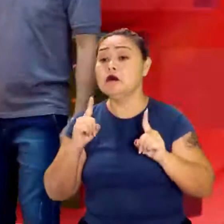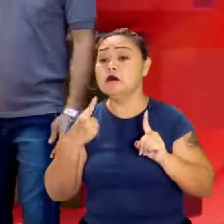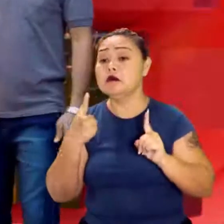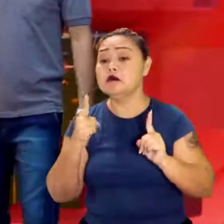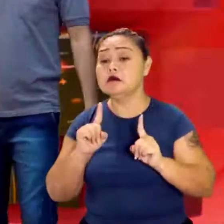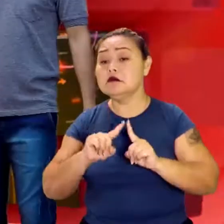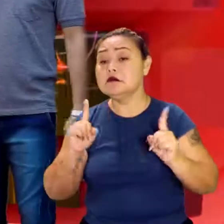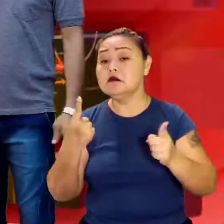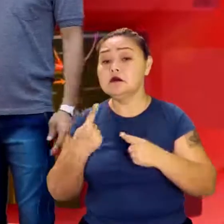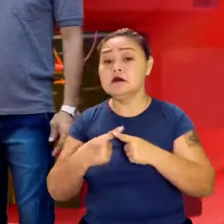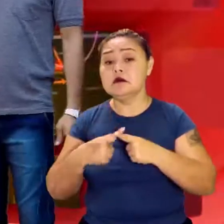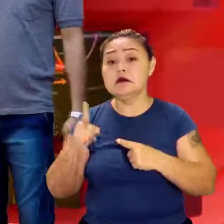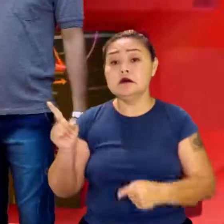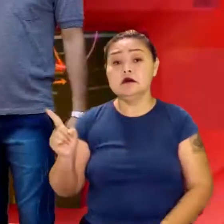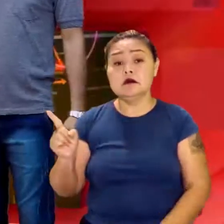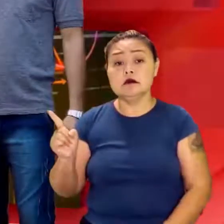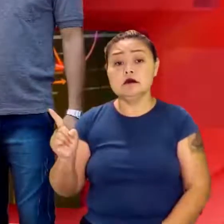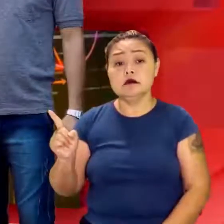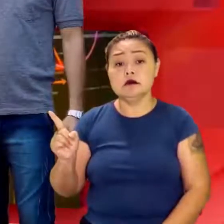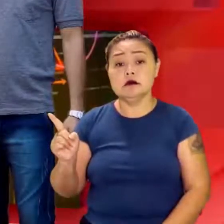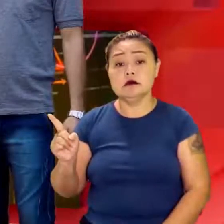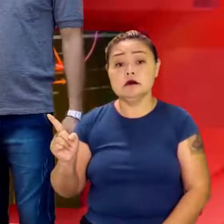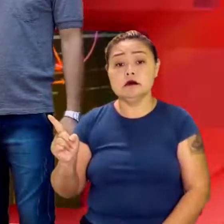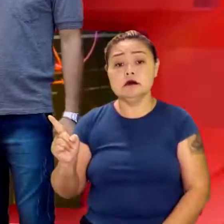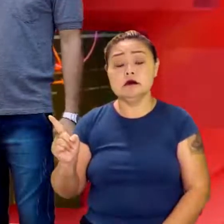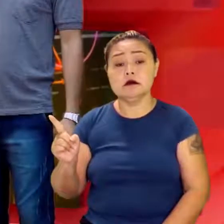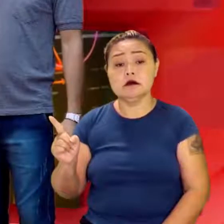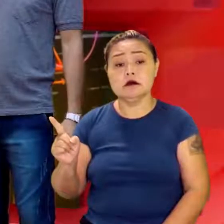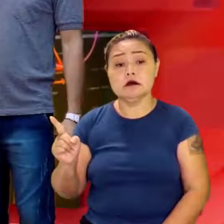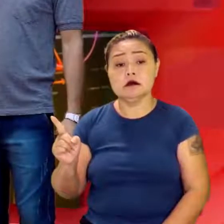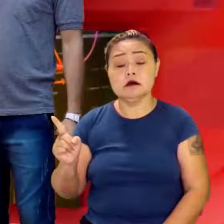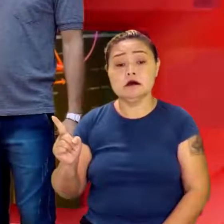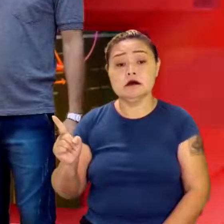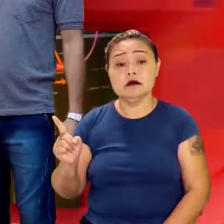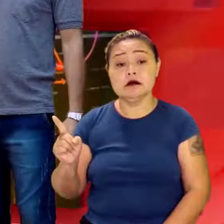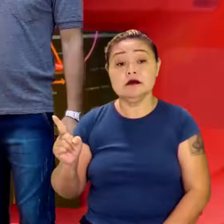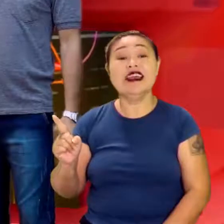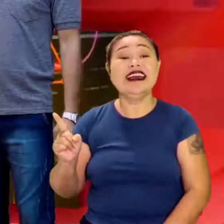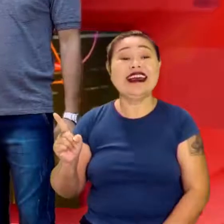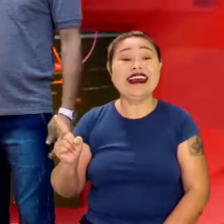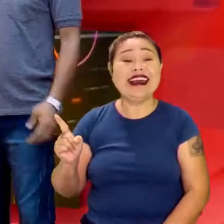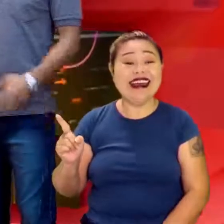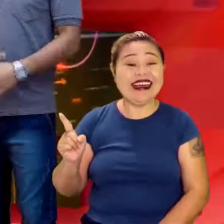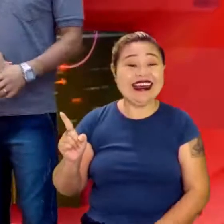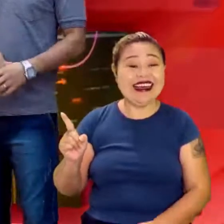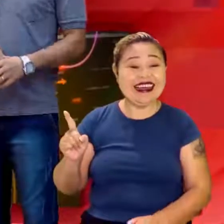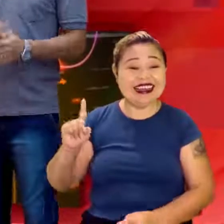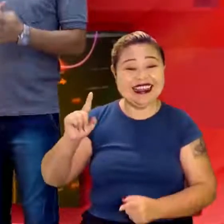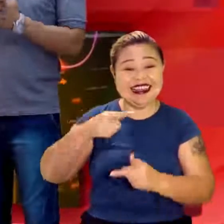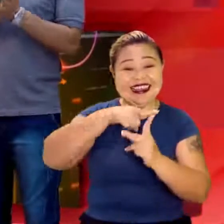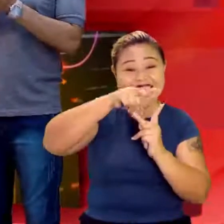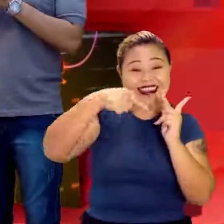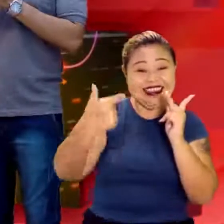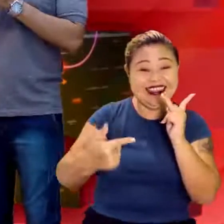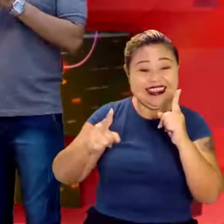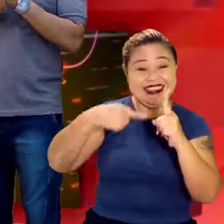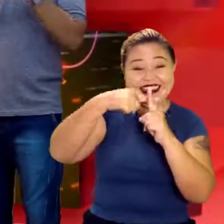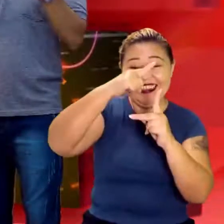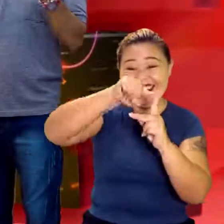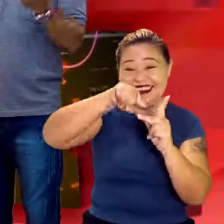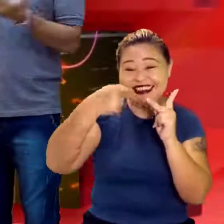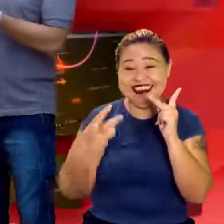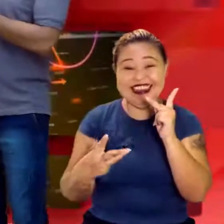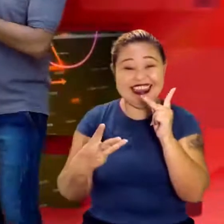ó, professora, tá cobrindo a conta. Olha lá, raiz de 2 mais a raiz de